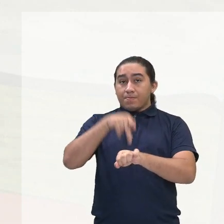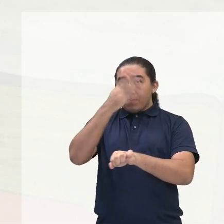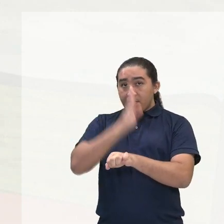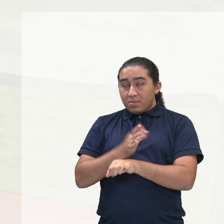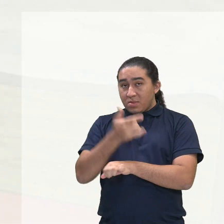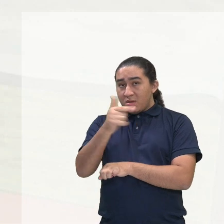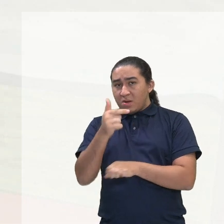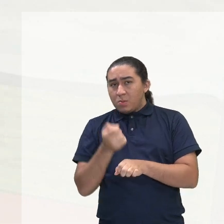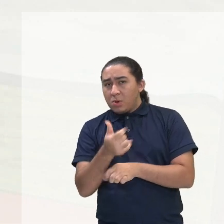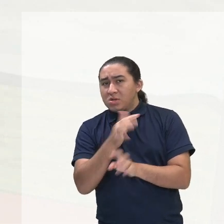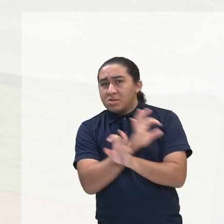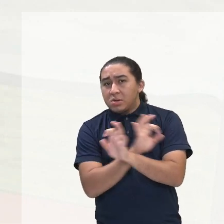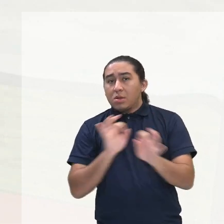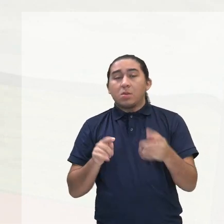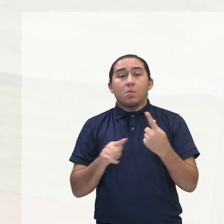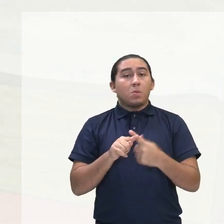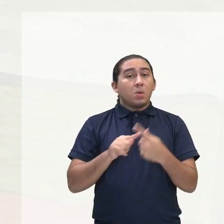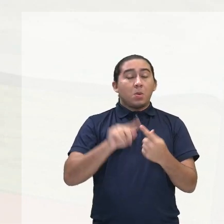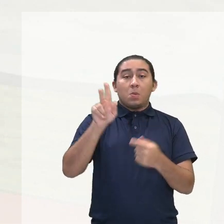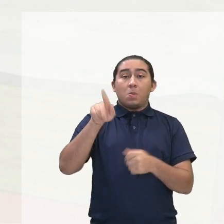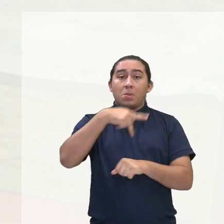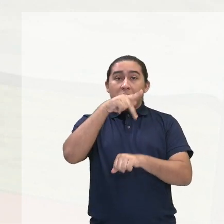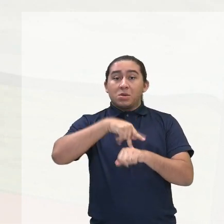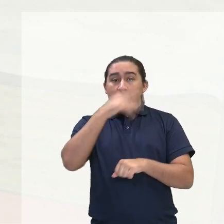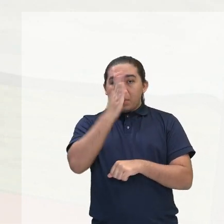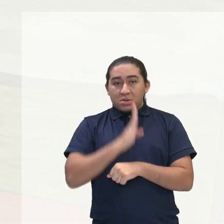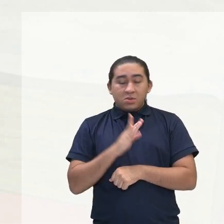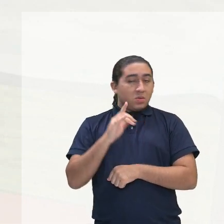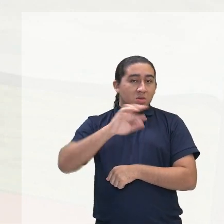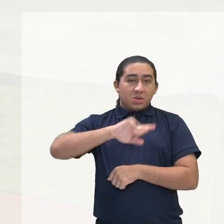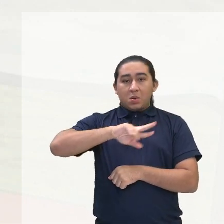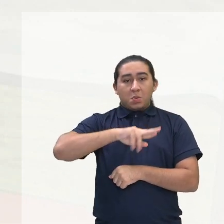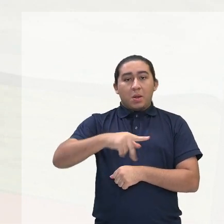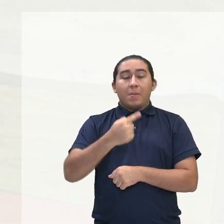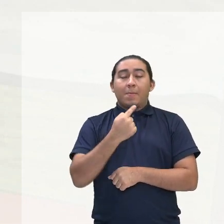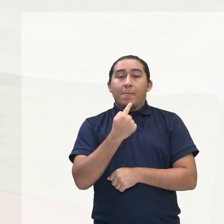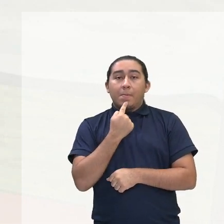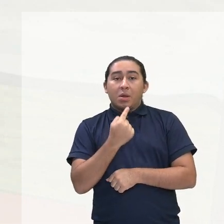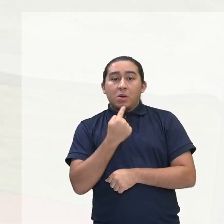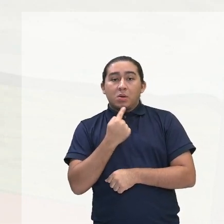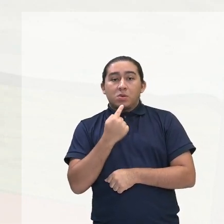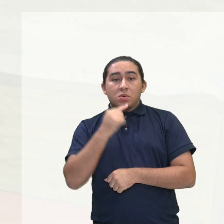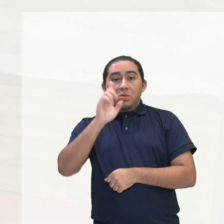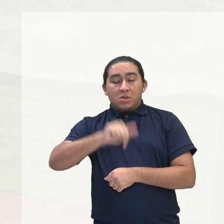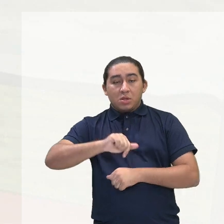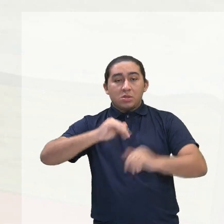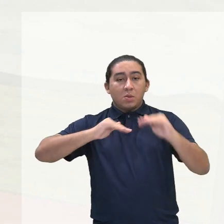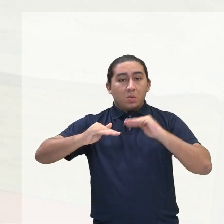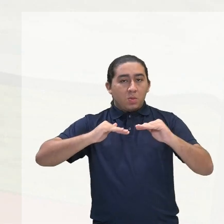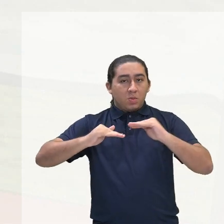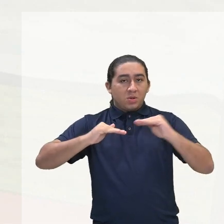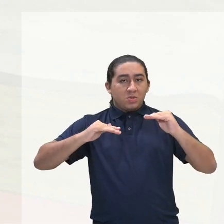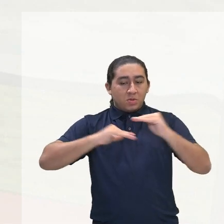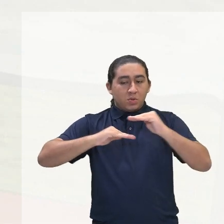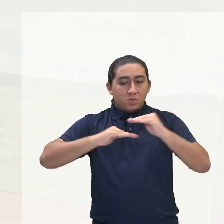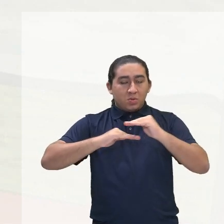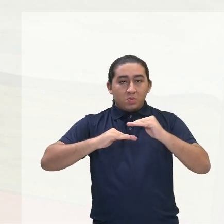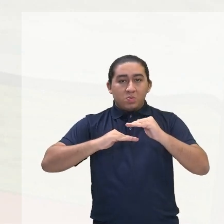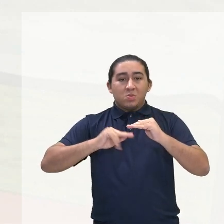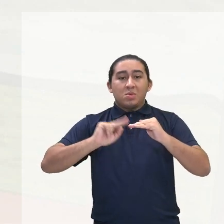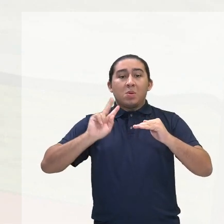terremoto? Porque o Brasil não está perto dessa linha aqui, ó, onde tem duas placas. O Brasil